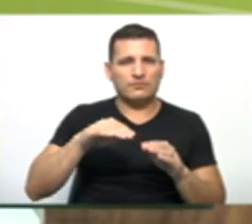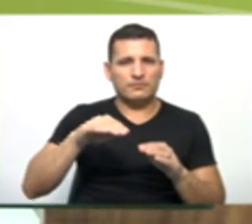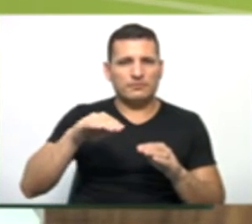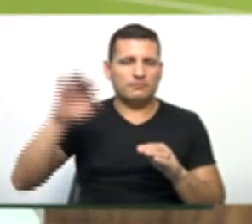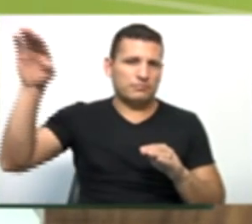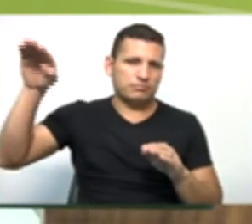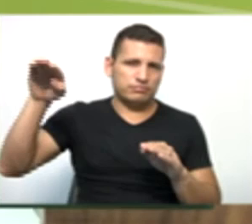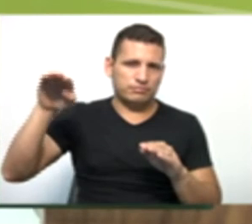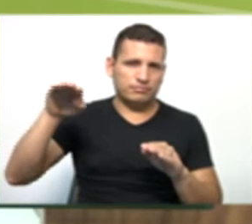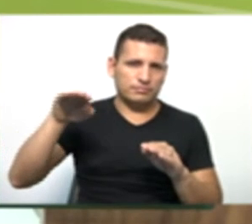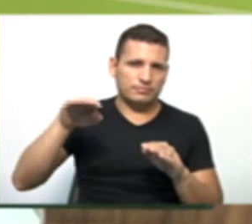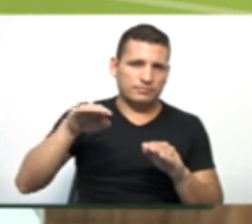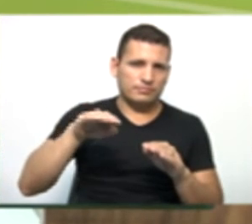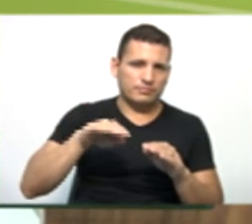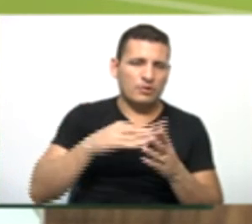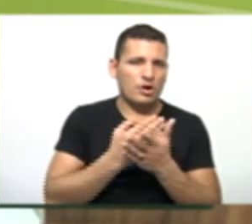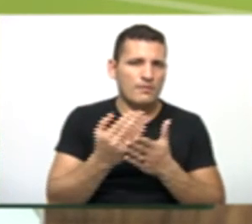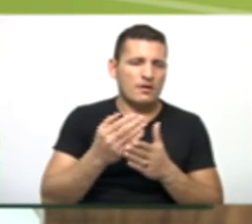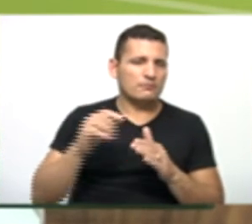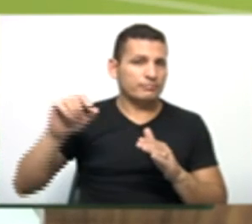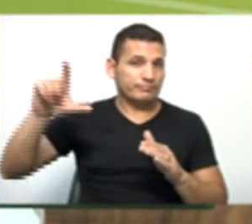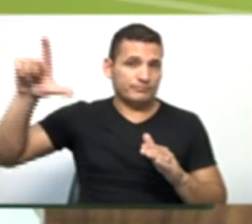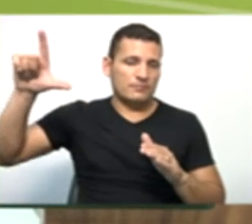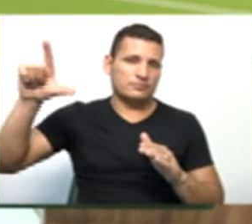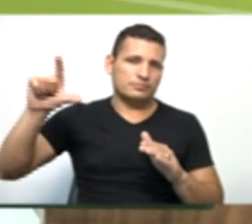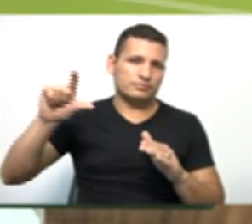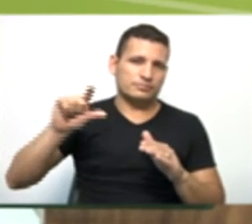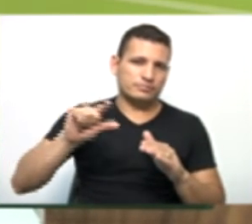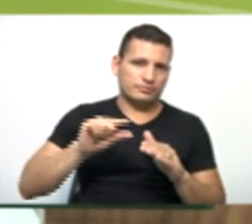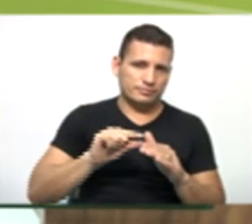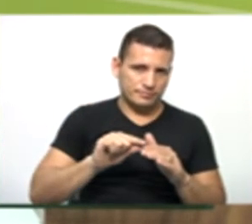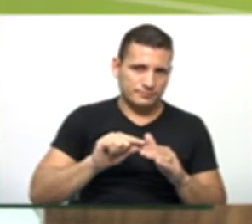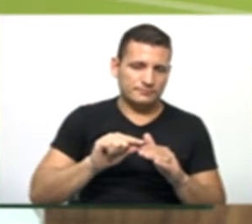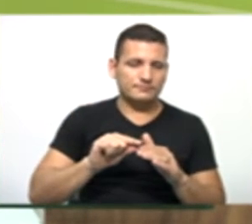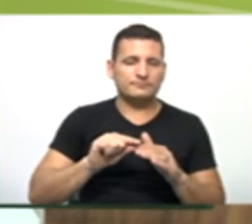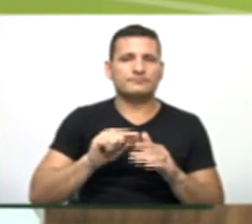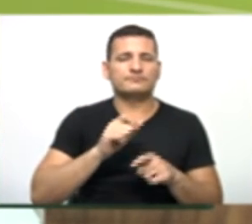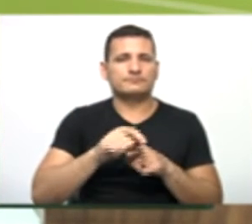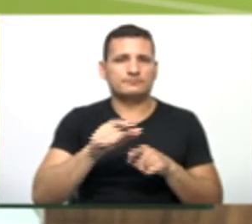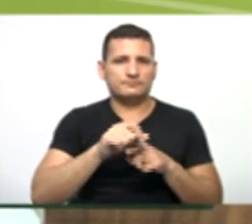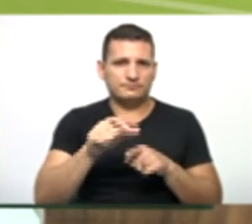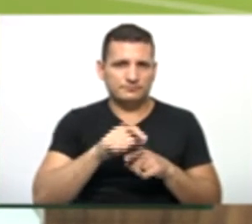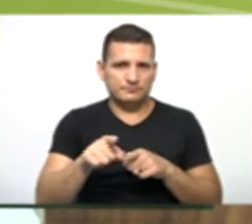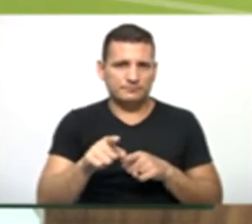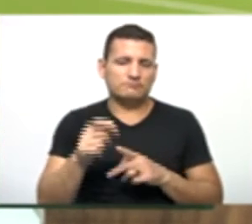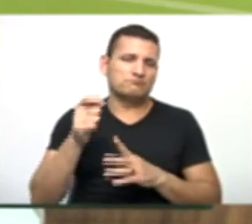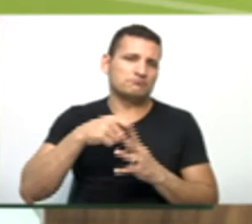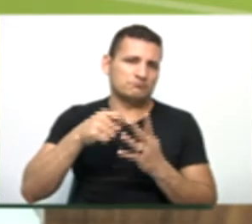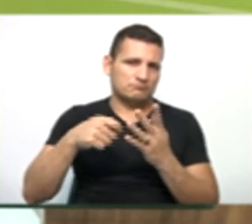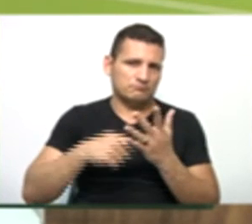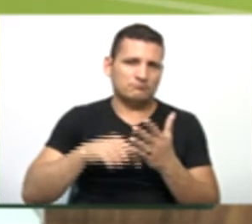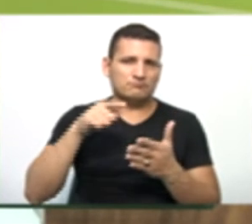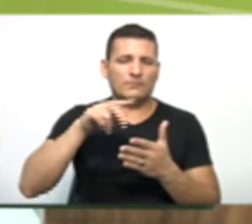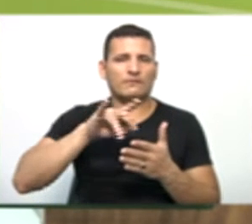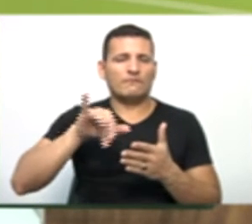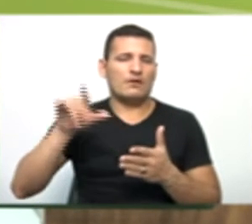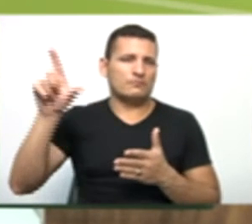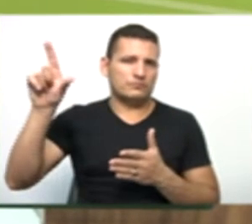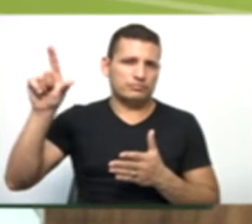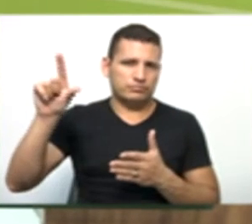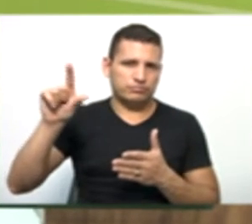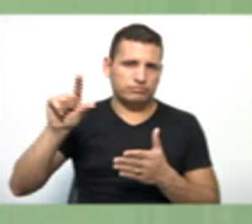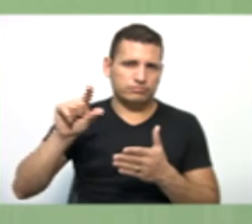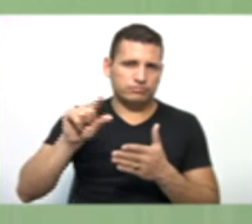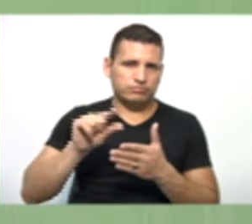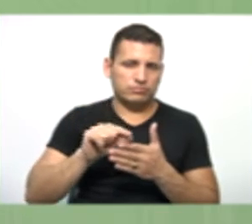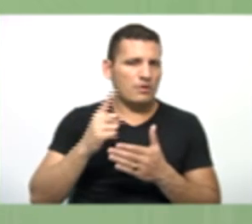Começa um valor mais alto e chega no final pagando um valor menor. Nas parcelas, mês a mês, vão se diferenciando, não são